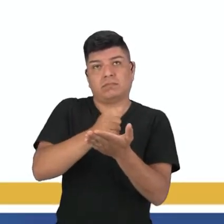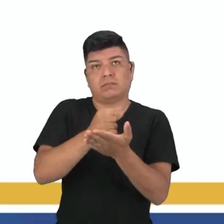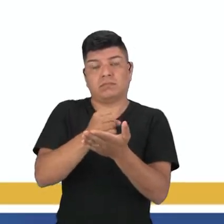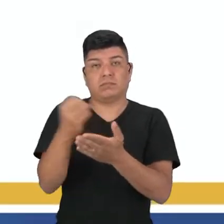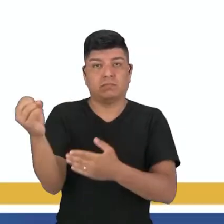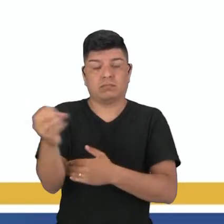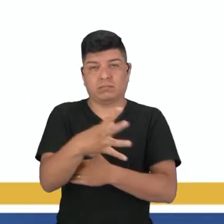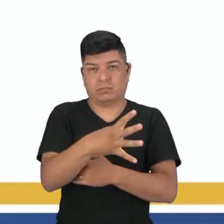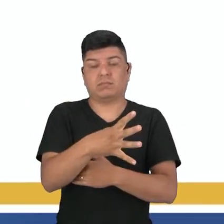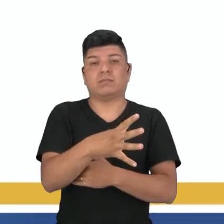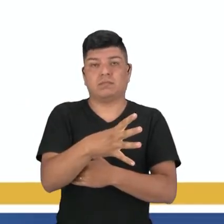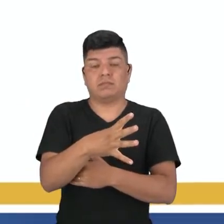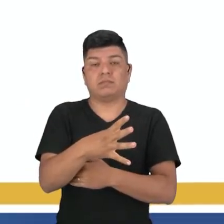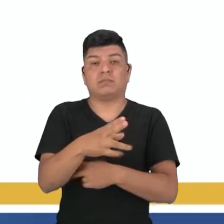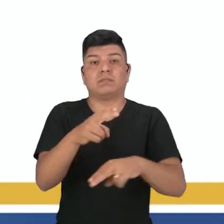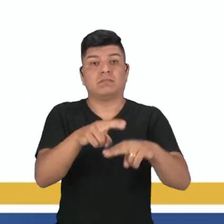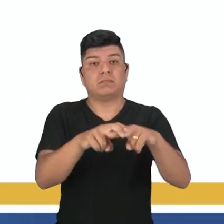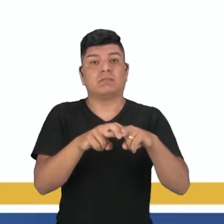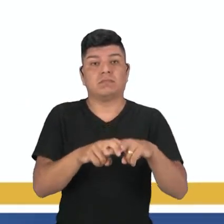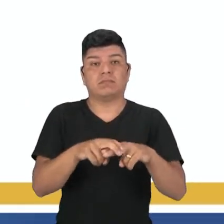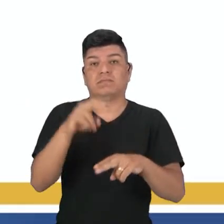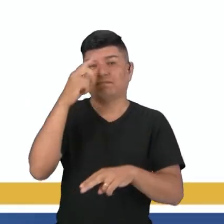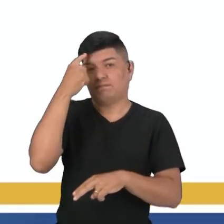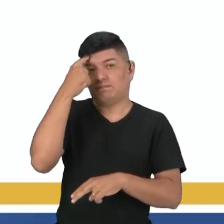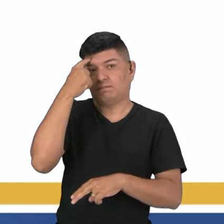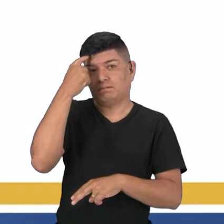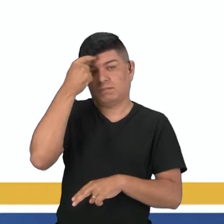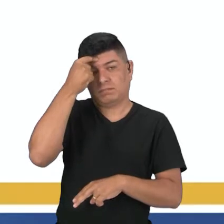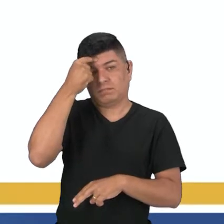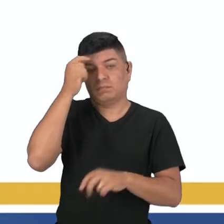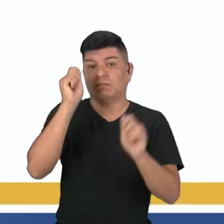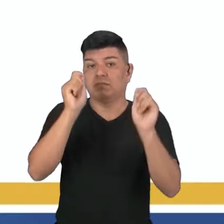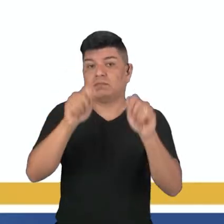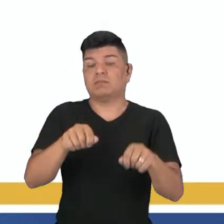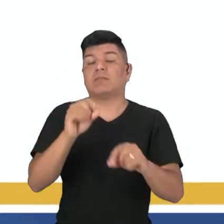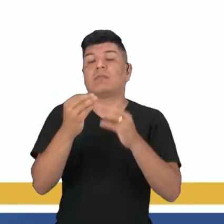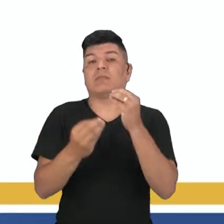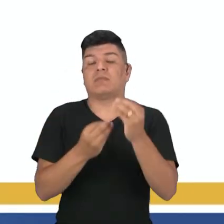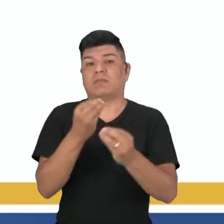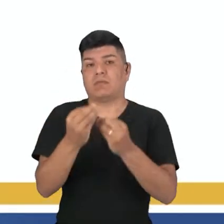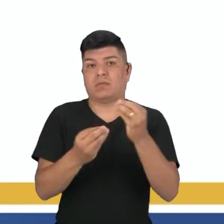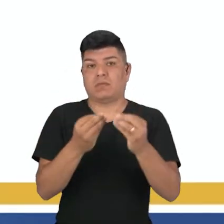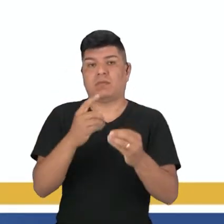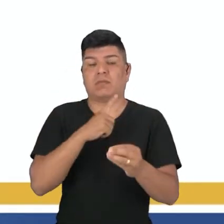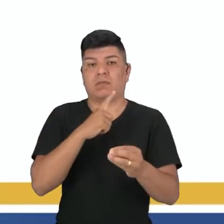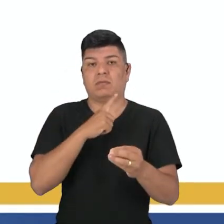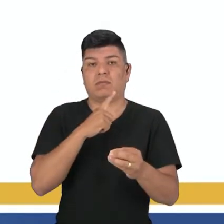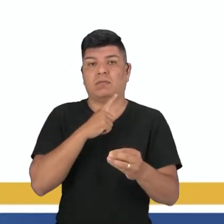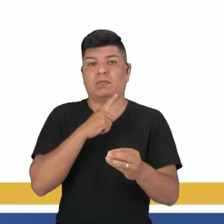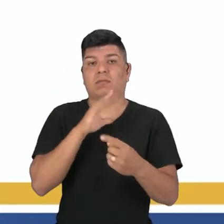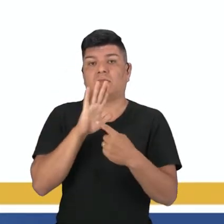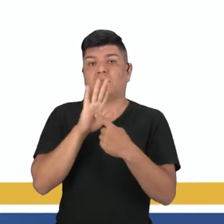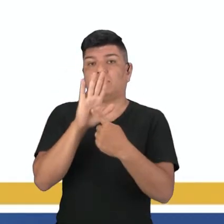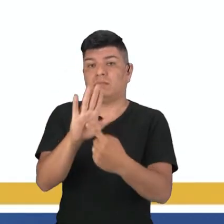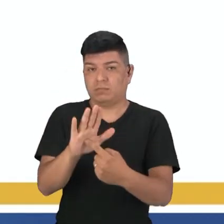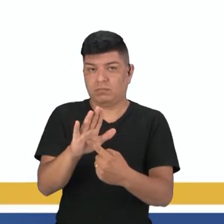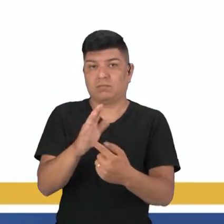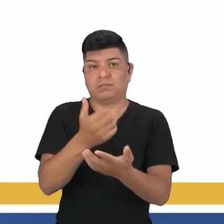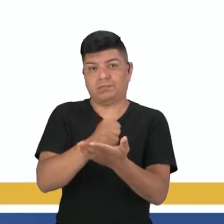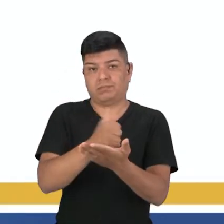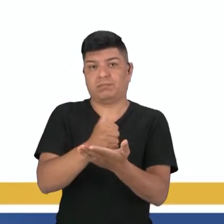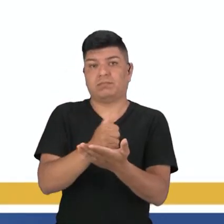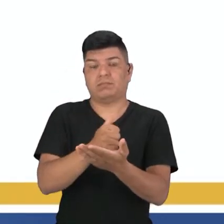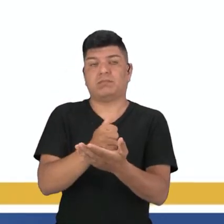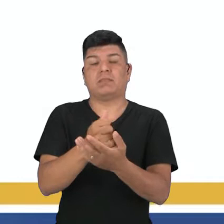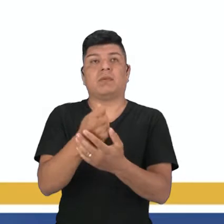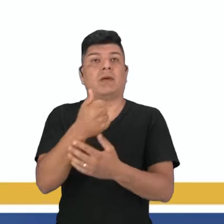lançados. Para isso, ele pensou em algumas possibilidades de como dispor os jogos em suportes. A primeira